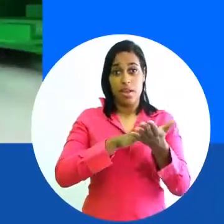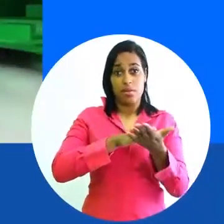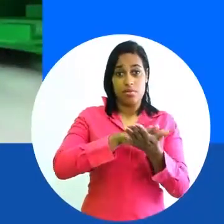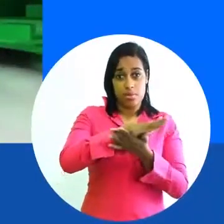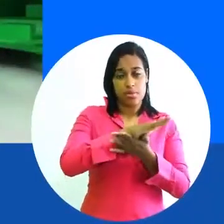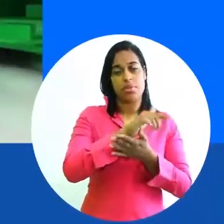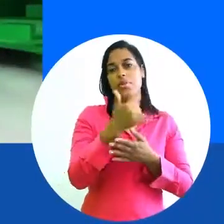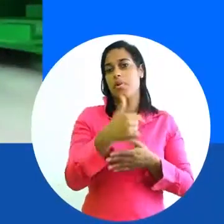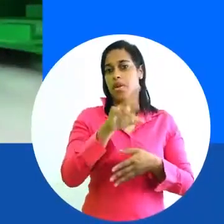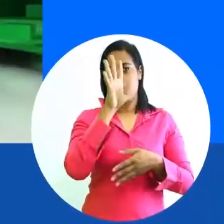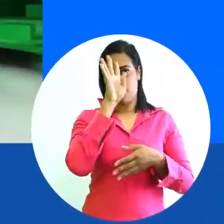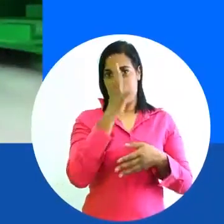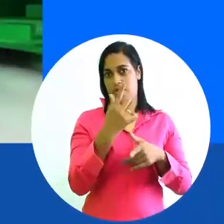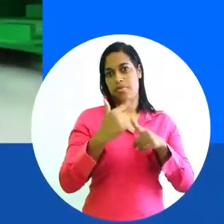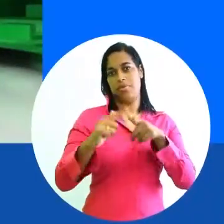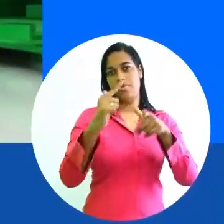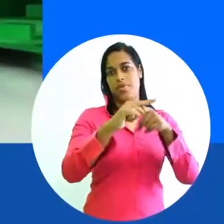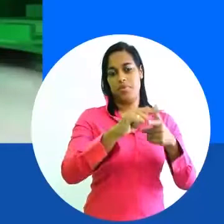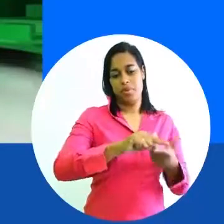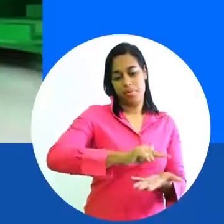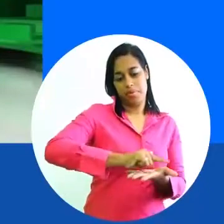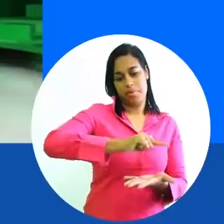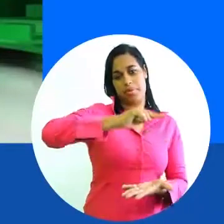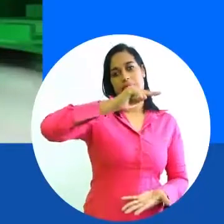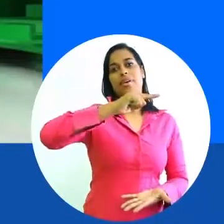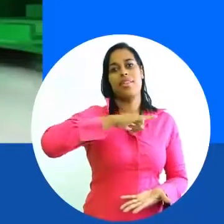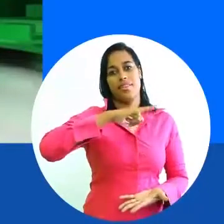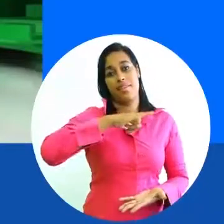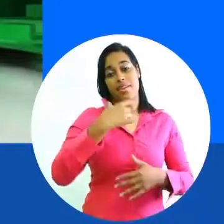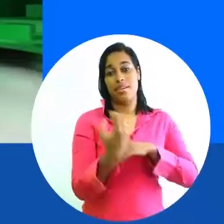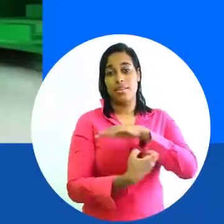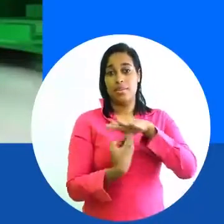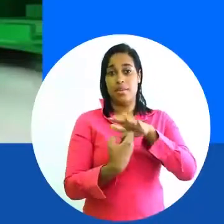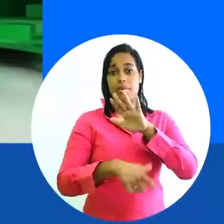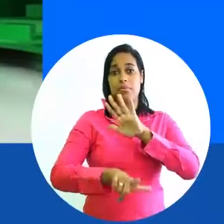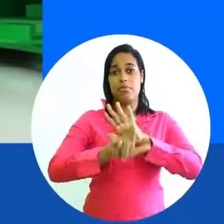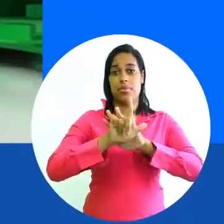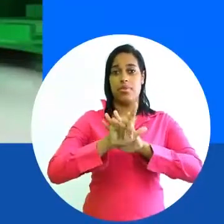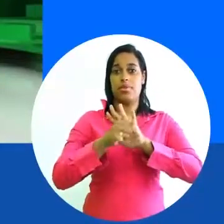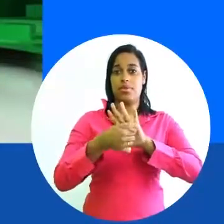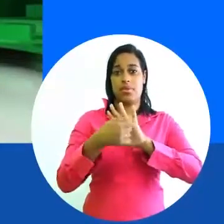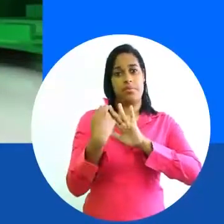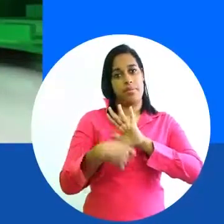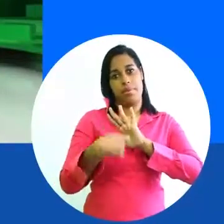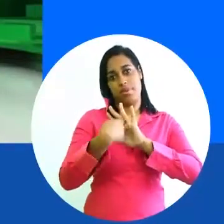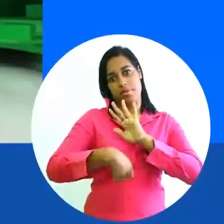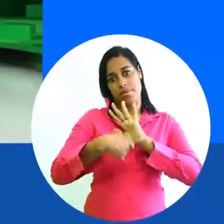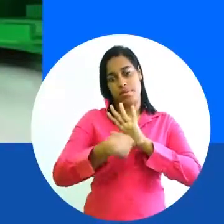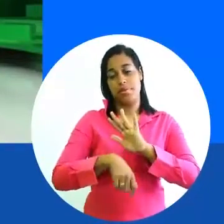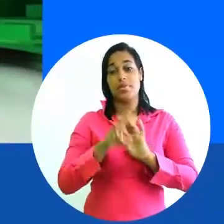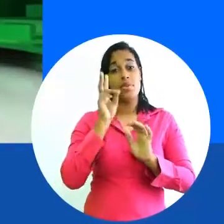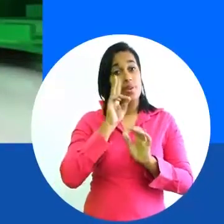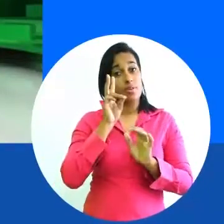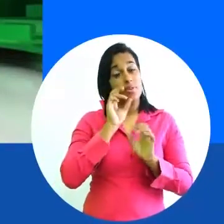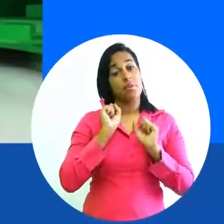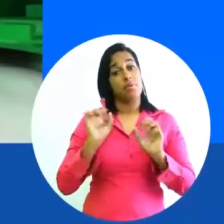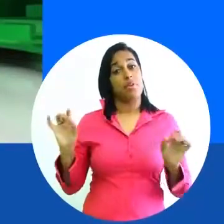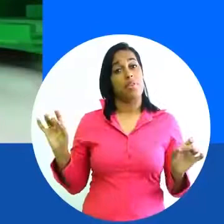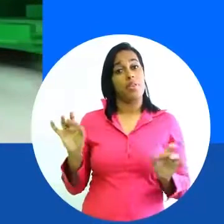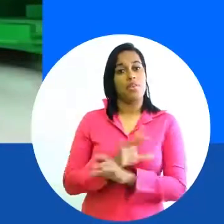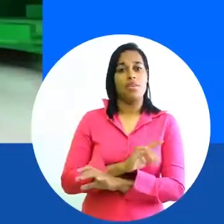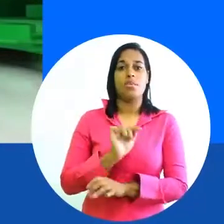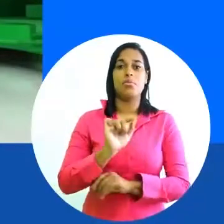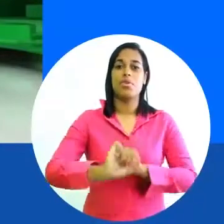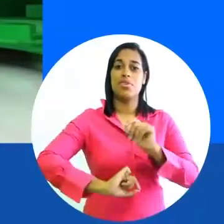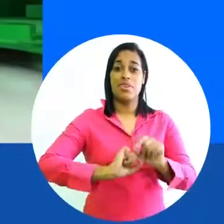não resolve o problema das montanhas de papel exigidas pela legislação. E a história toda pode acabar virando